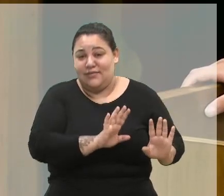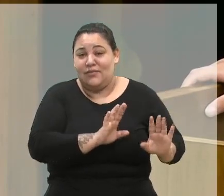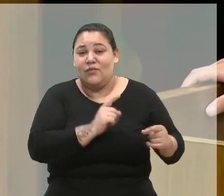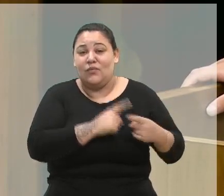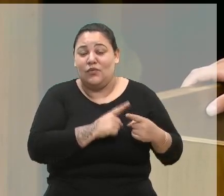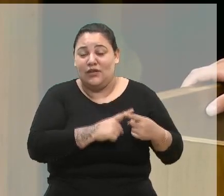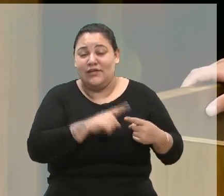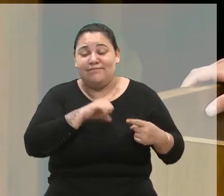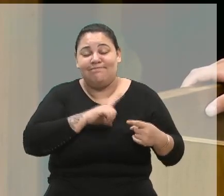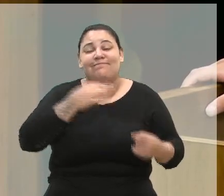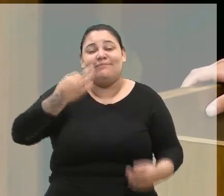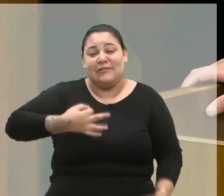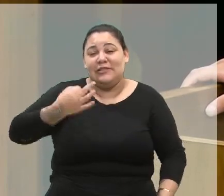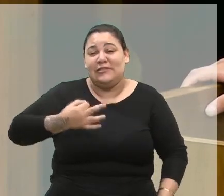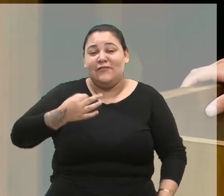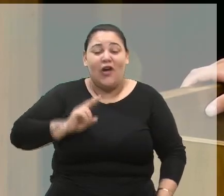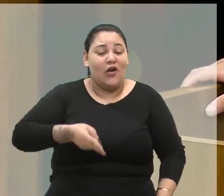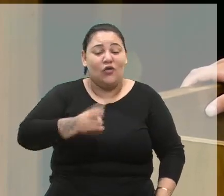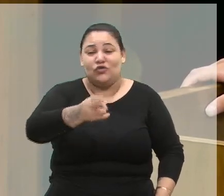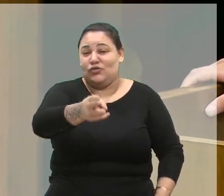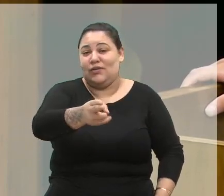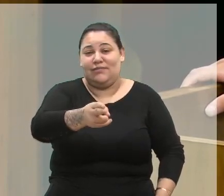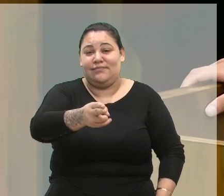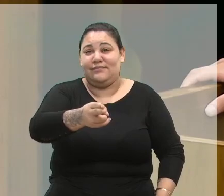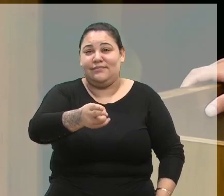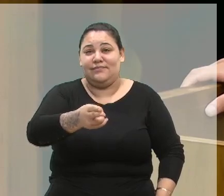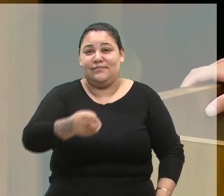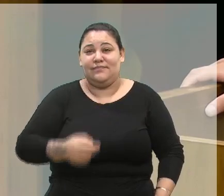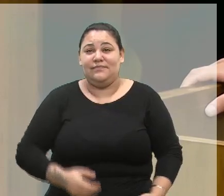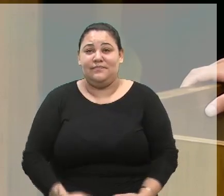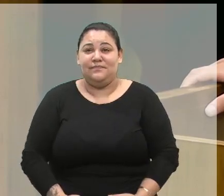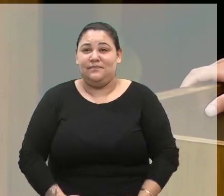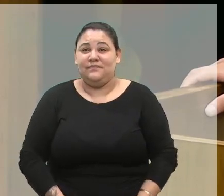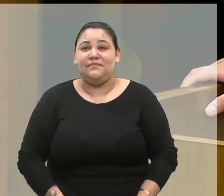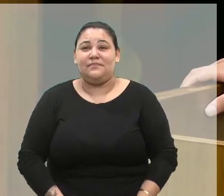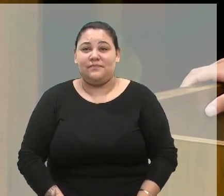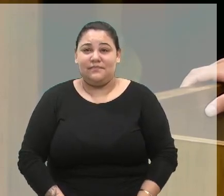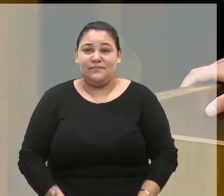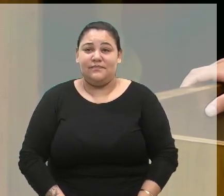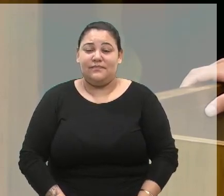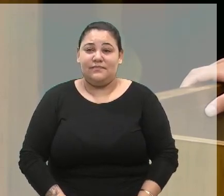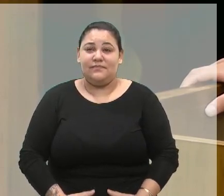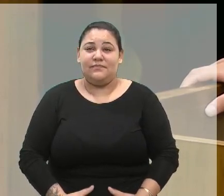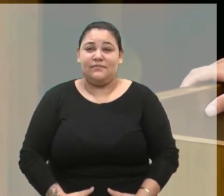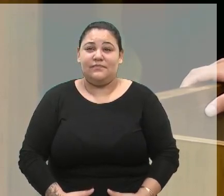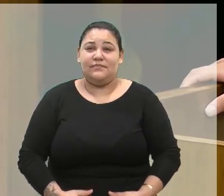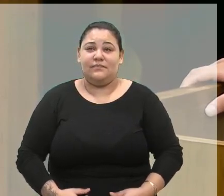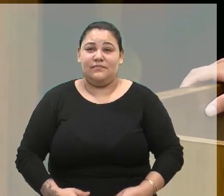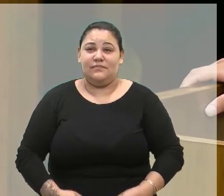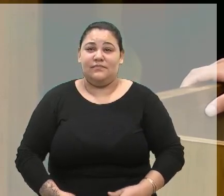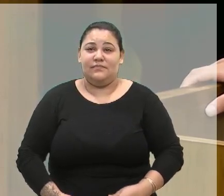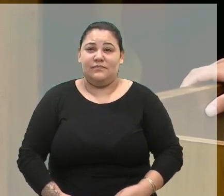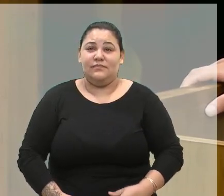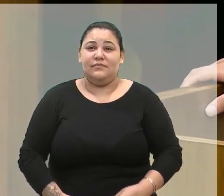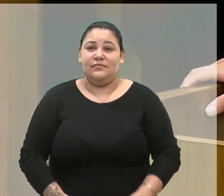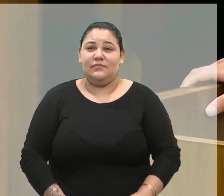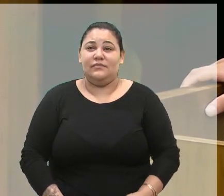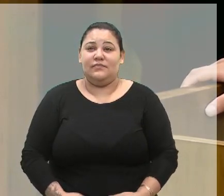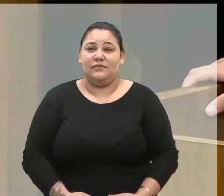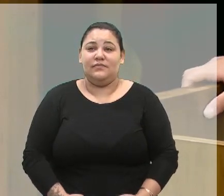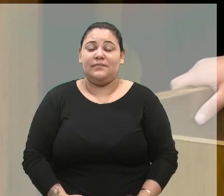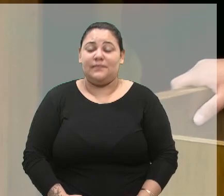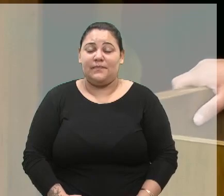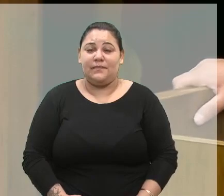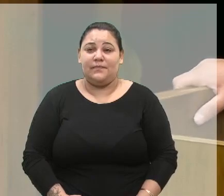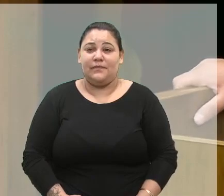algo que a gente tem como algo que vai ter por no mínimo 30 anos no